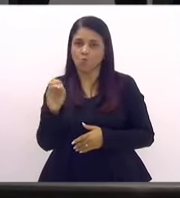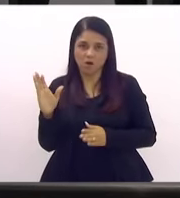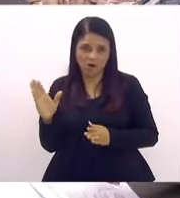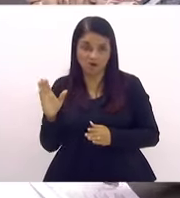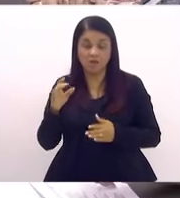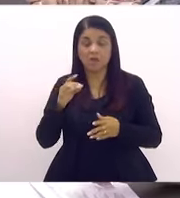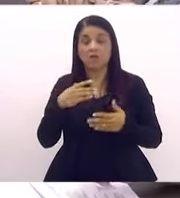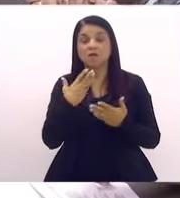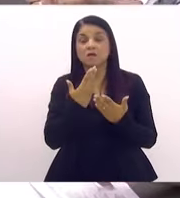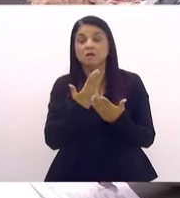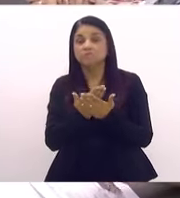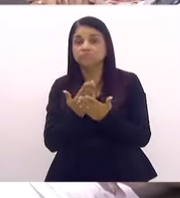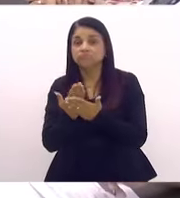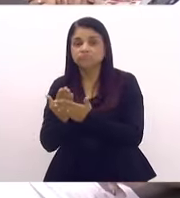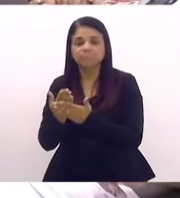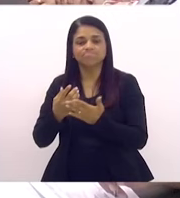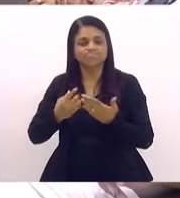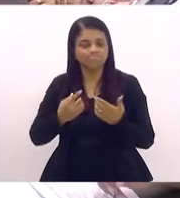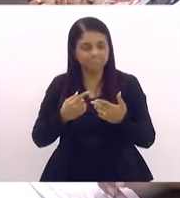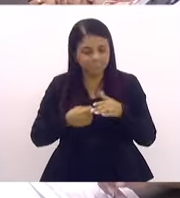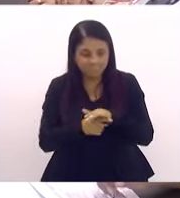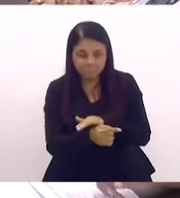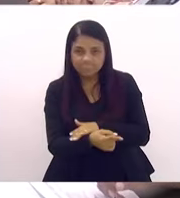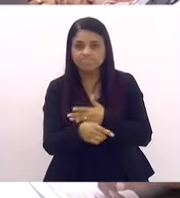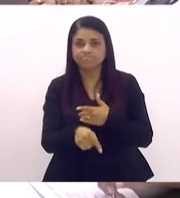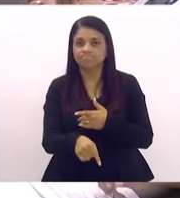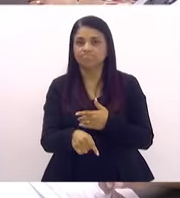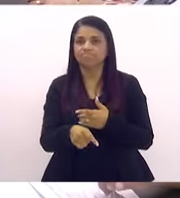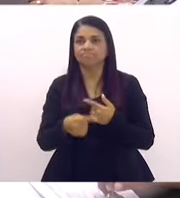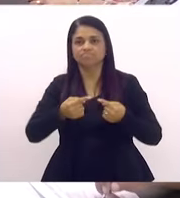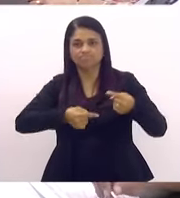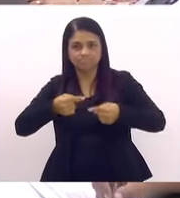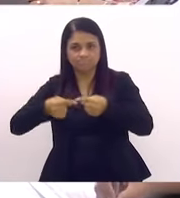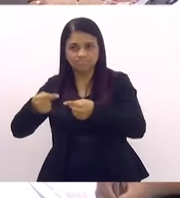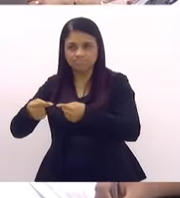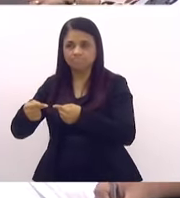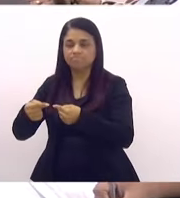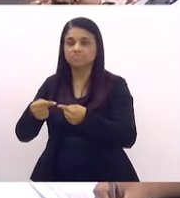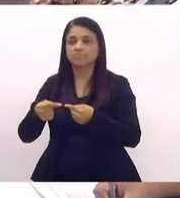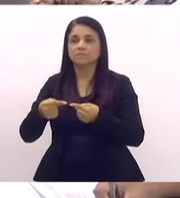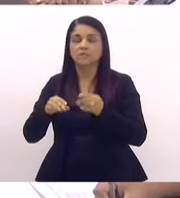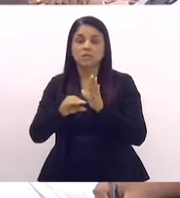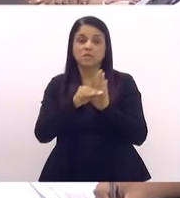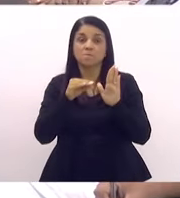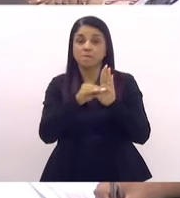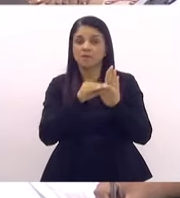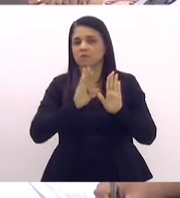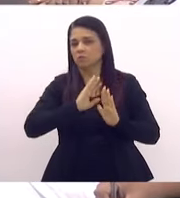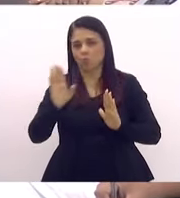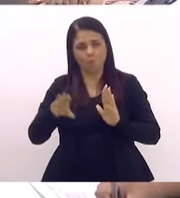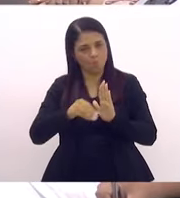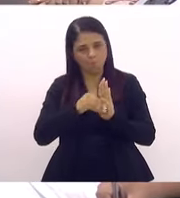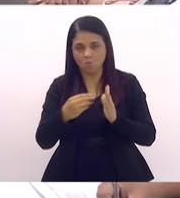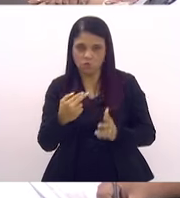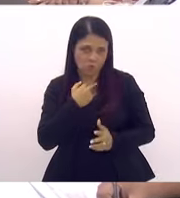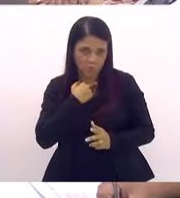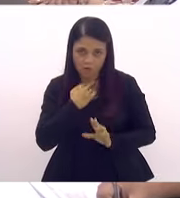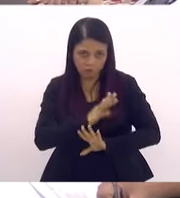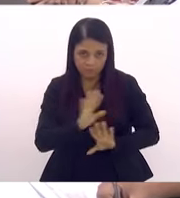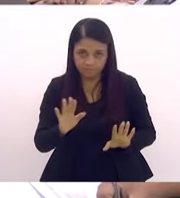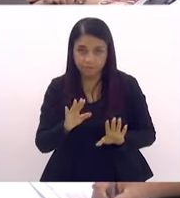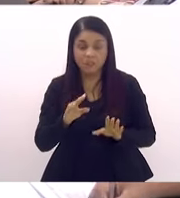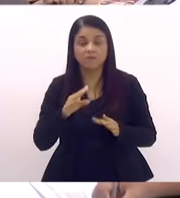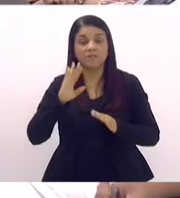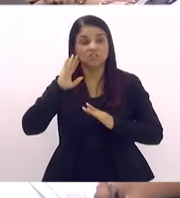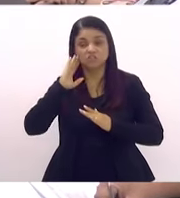discussão profunda e que se altere, que se proponha... Vamos ele não cabe mais emenda que está em regime de urgência. né? Ele vai direto